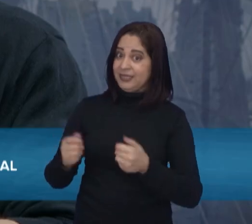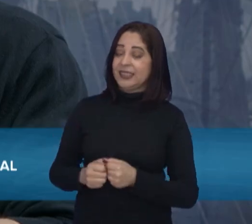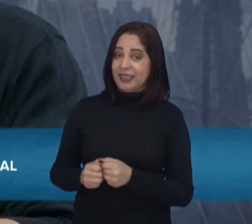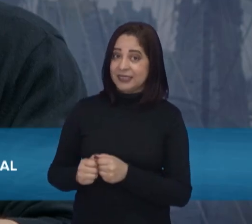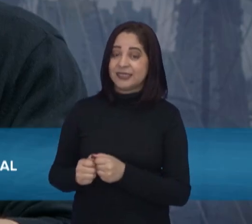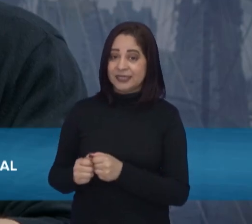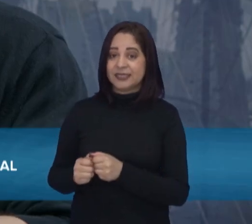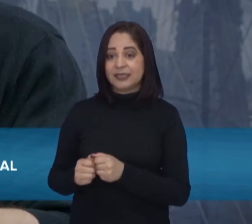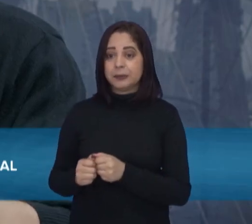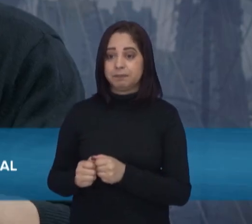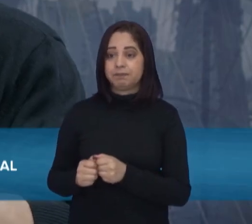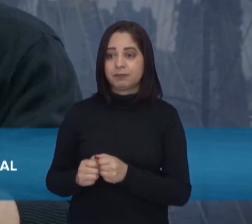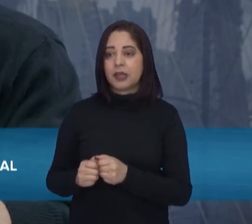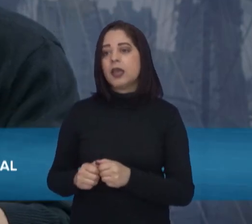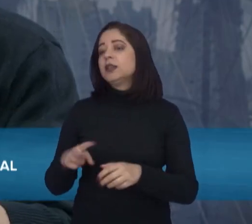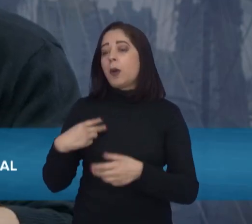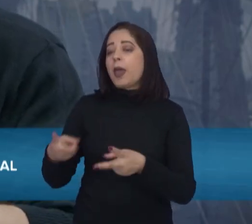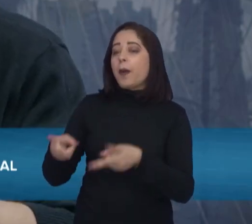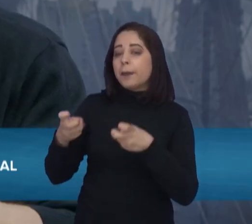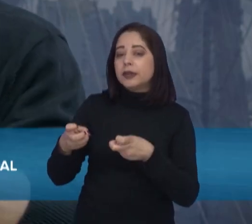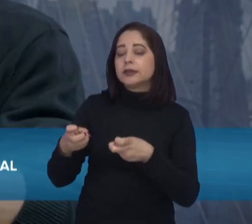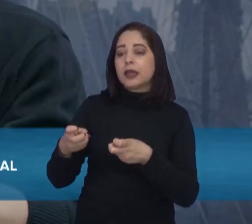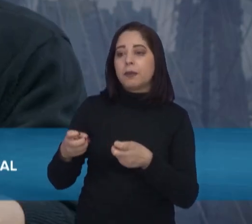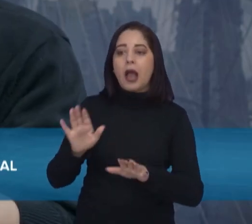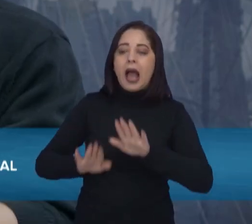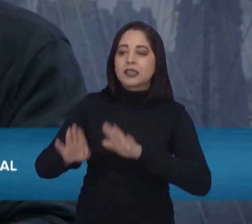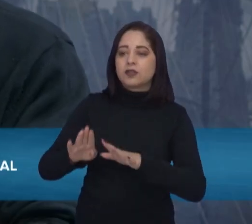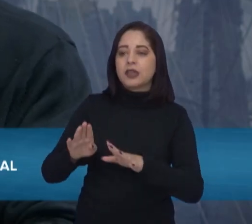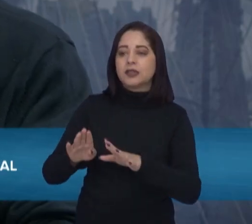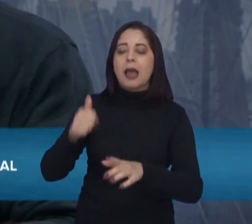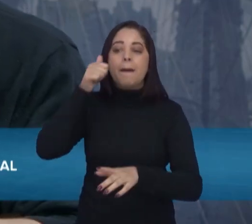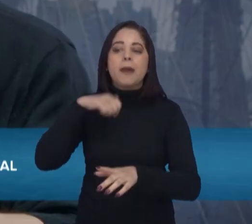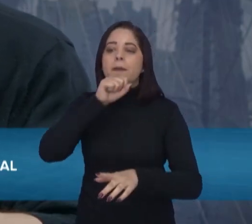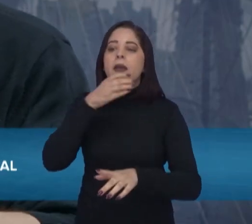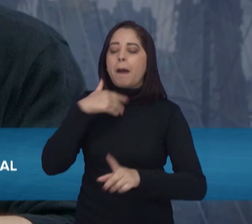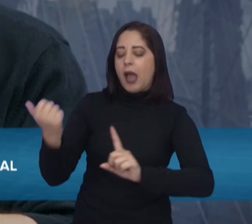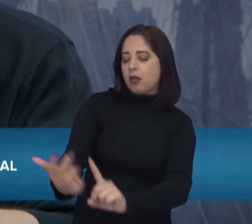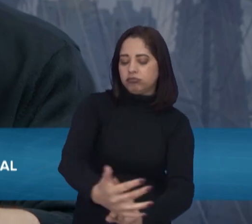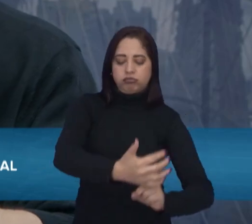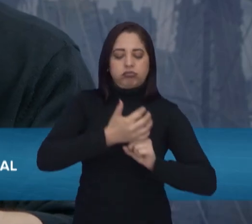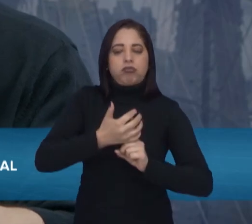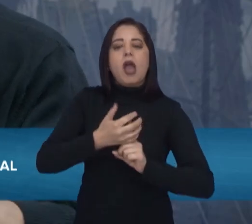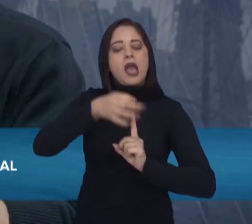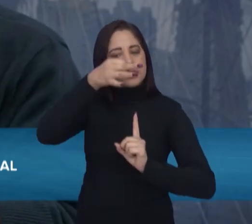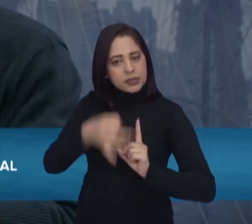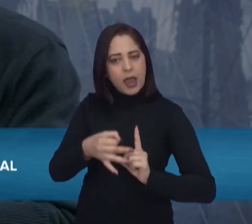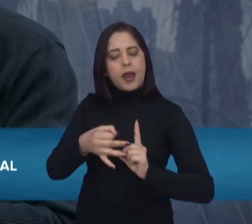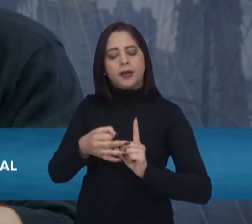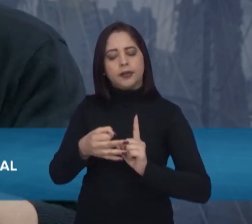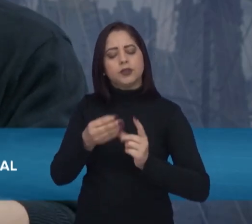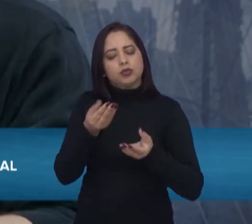vejo os pais em duas instâncias. Ou eles são extremamente acolhedores e apoiam e fazem esse adolescente despontar para chegar